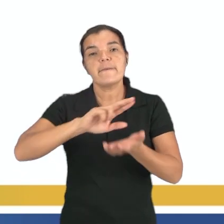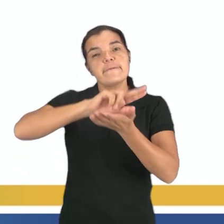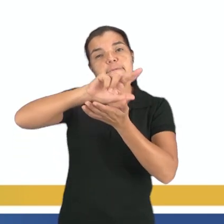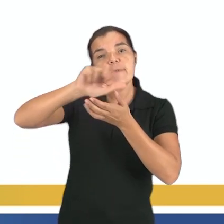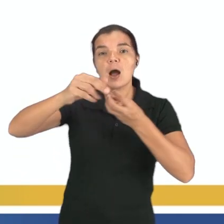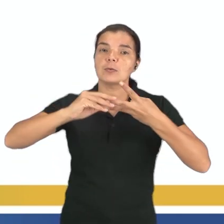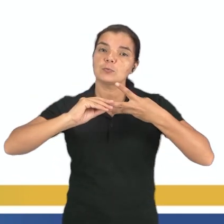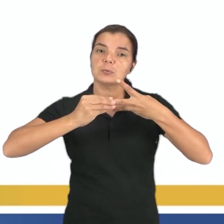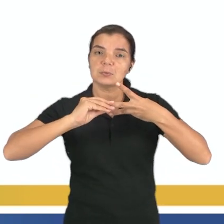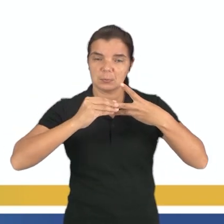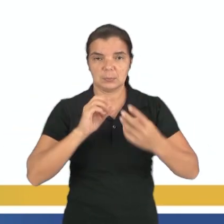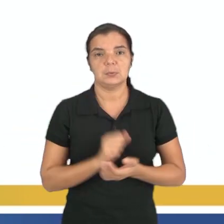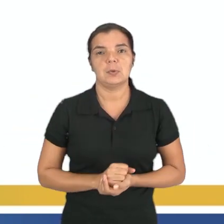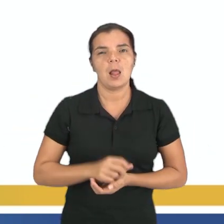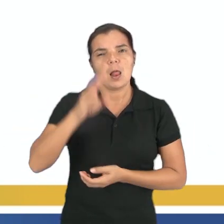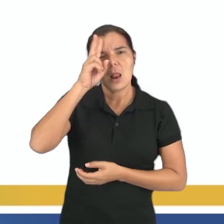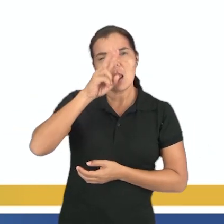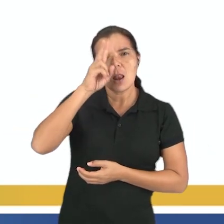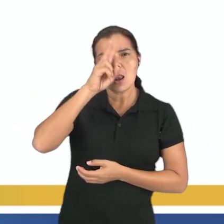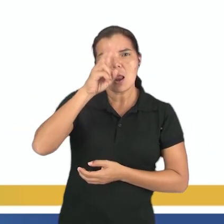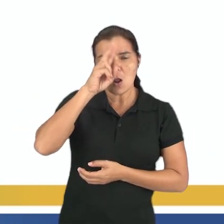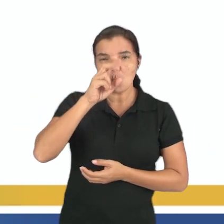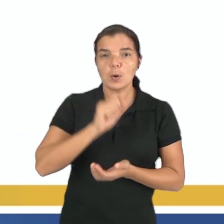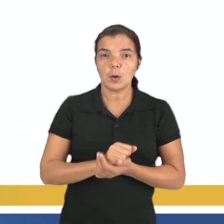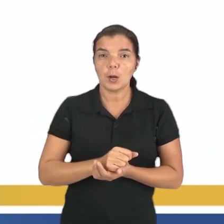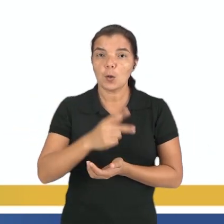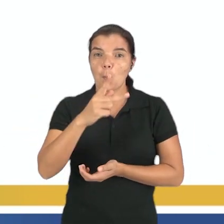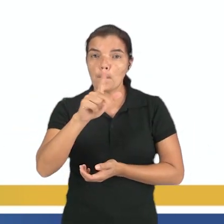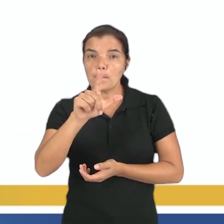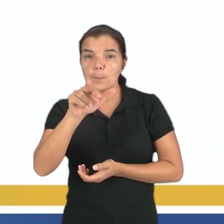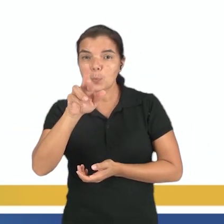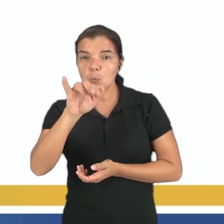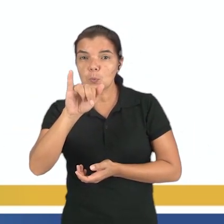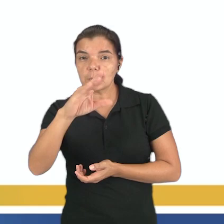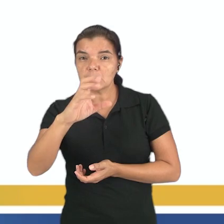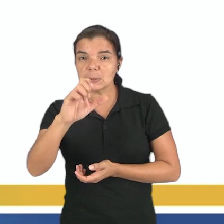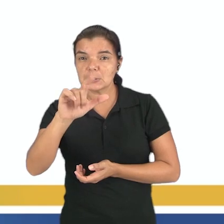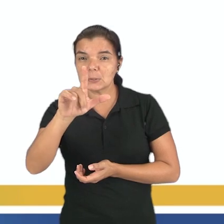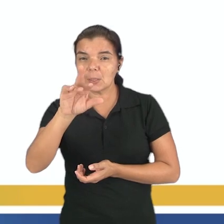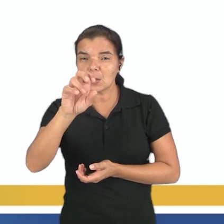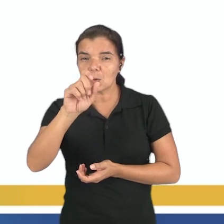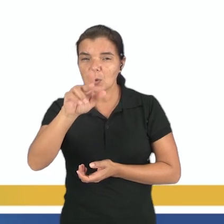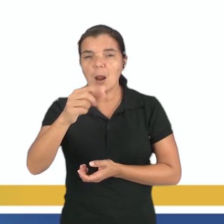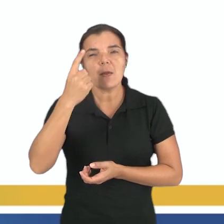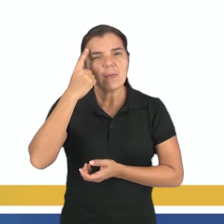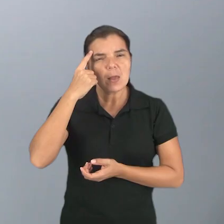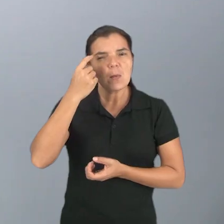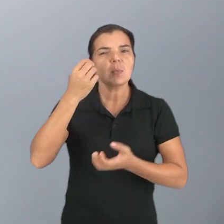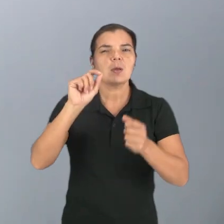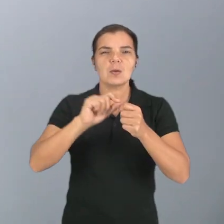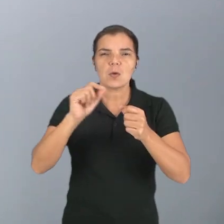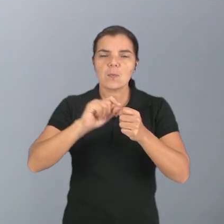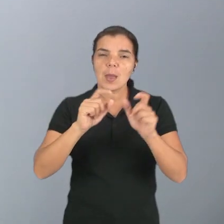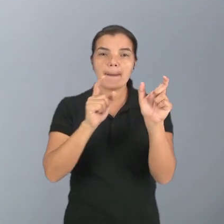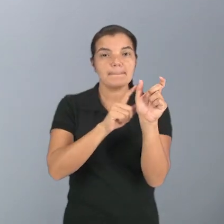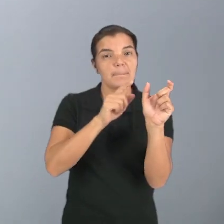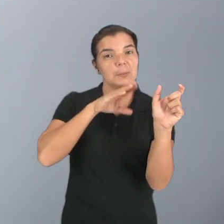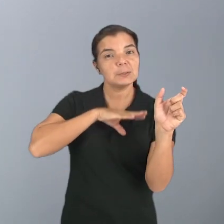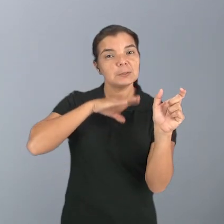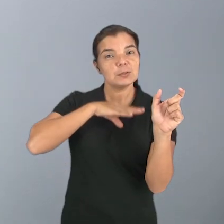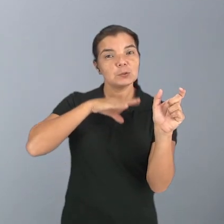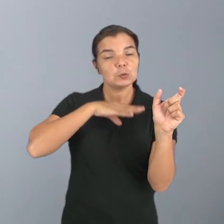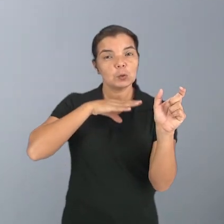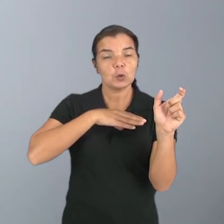diversos tipos de célula. Lembra lá o que é um indivíduo pluricelular? Lembra que eu fiz a analogia com vocês com a palavra lá do